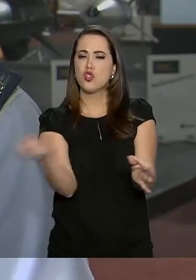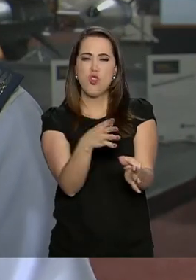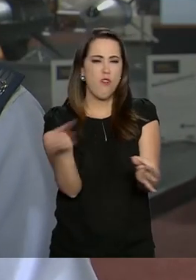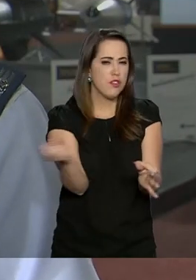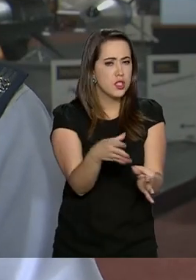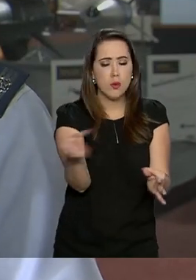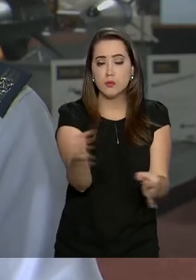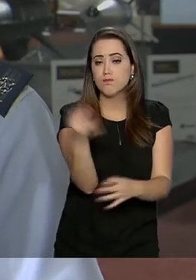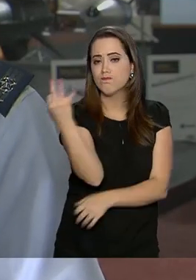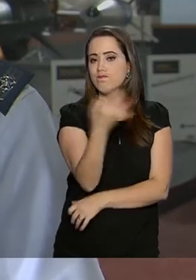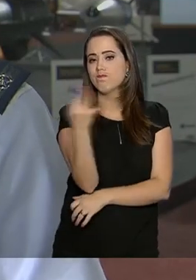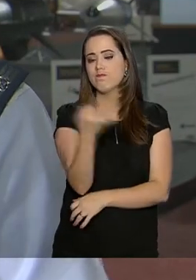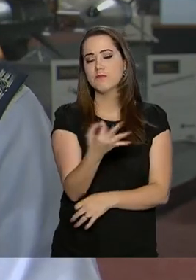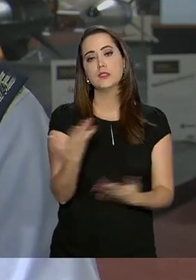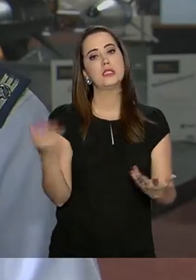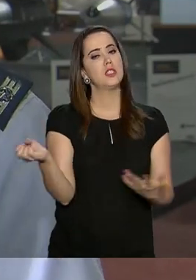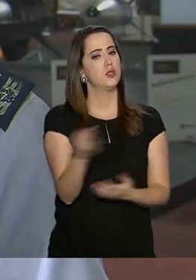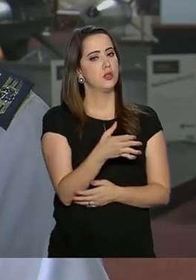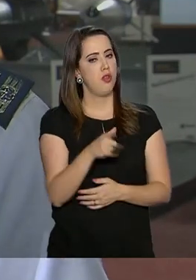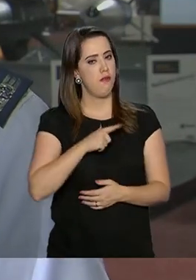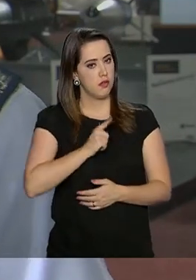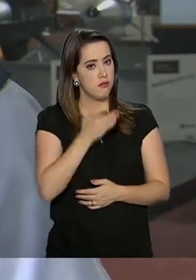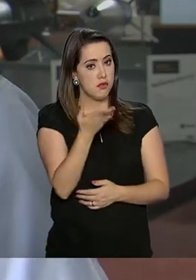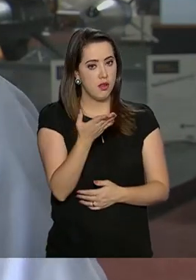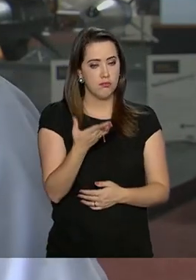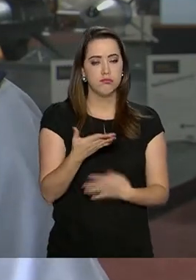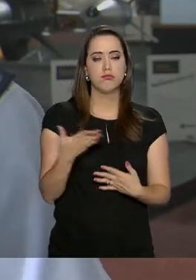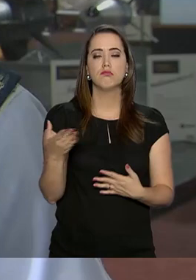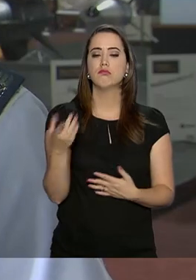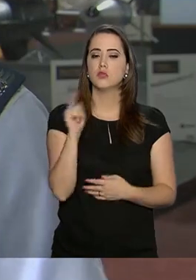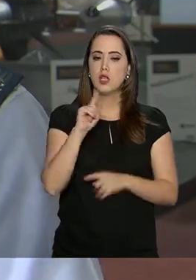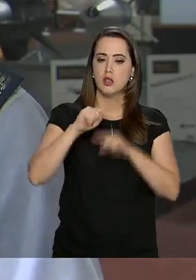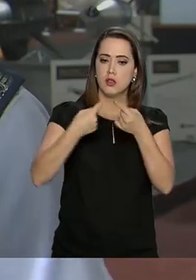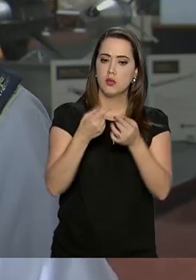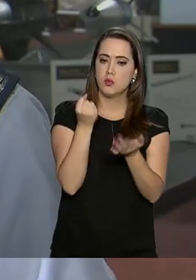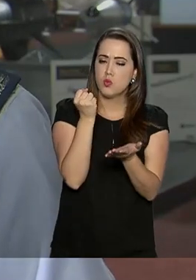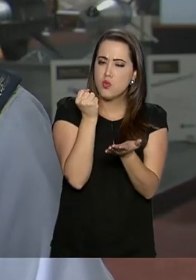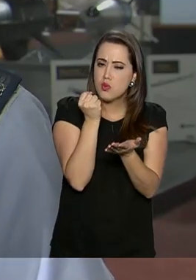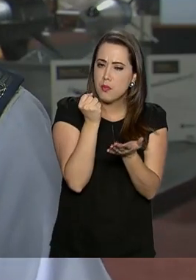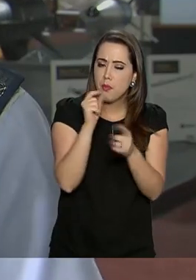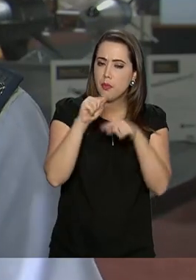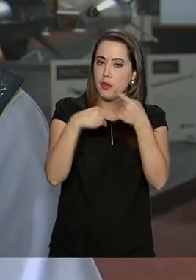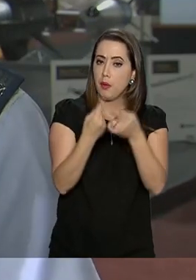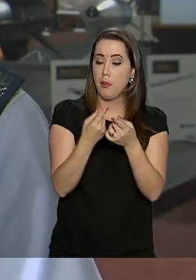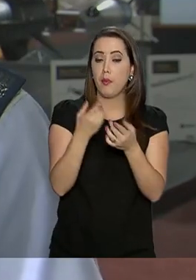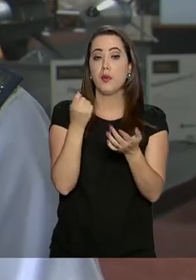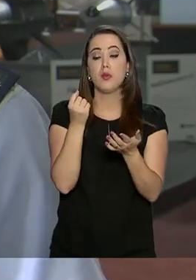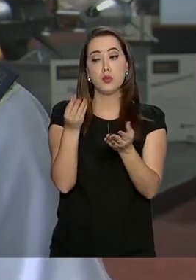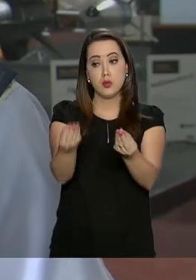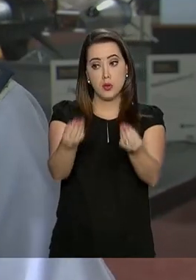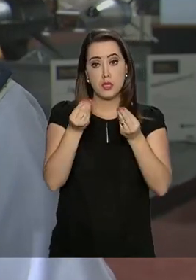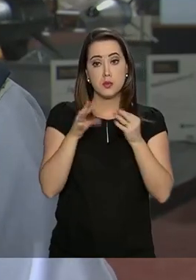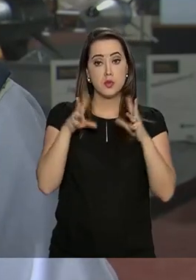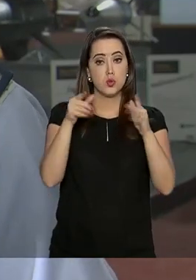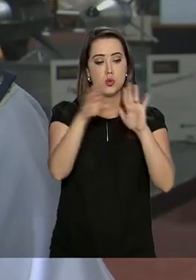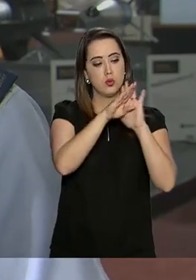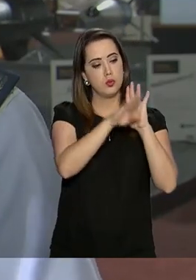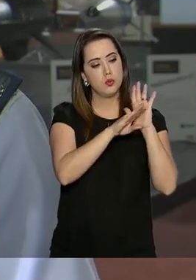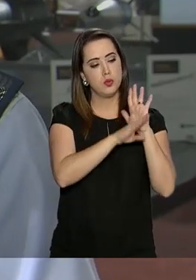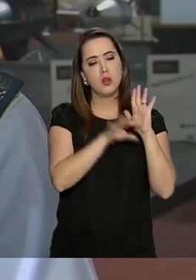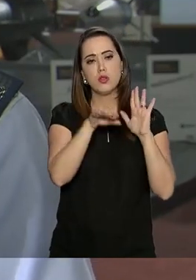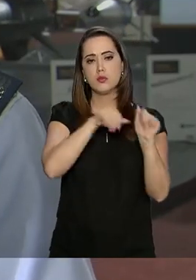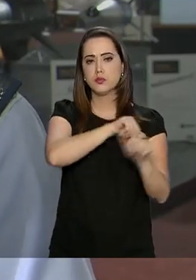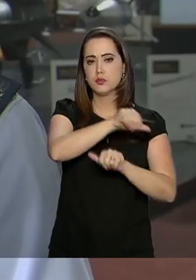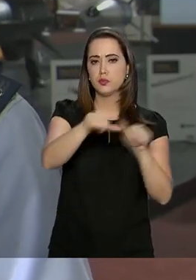modernização, de modernidade de equipamento após a conclusão do recebimento de todos os projetos